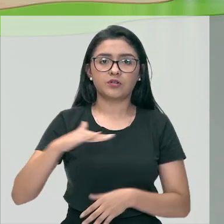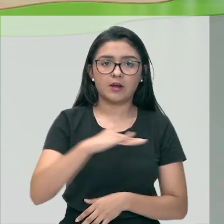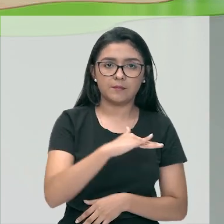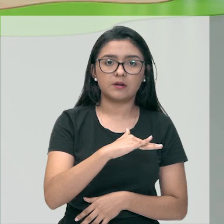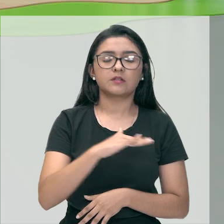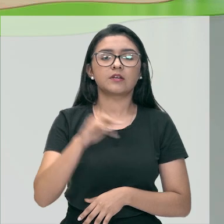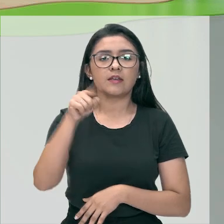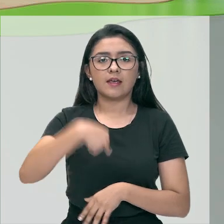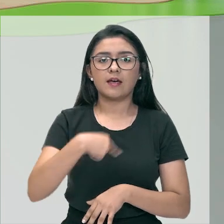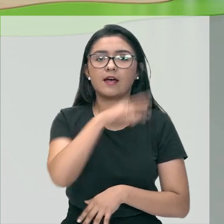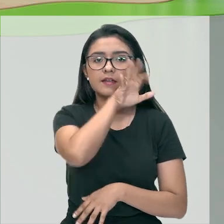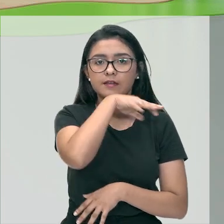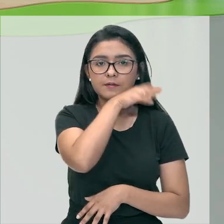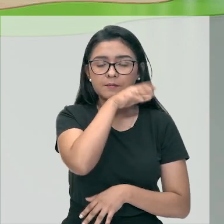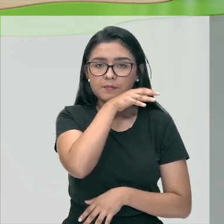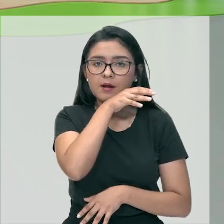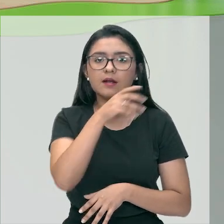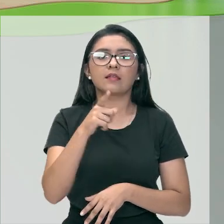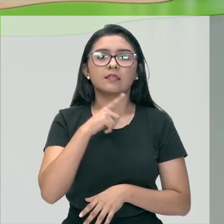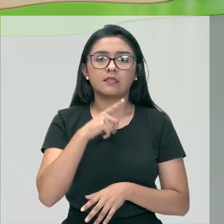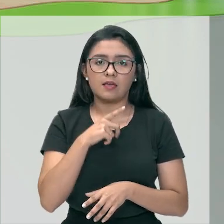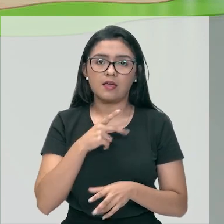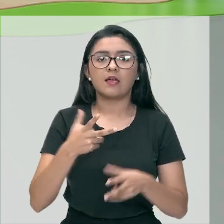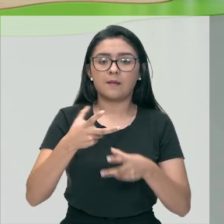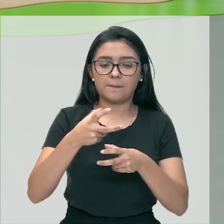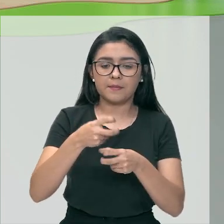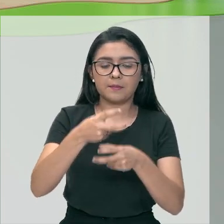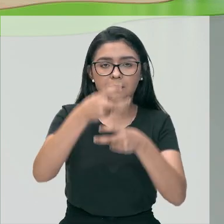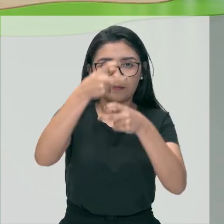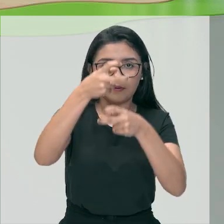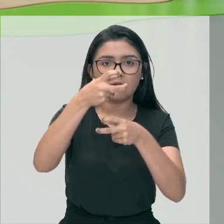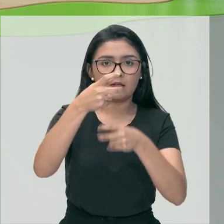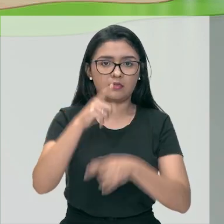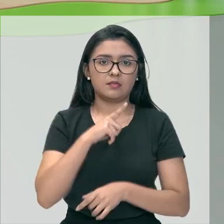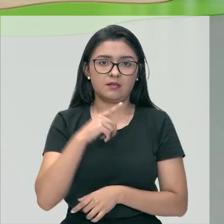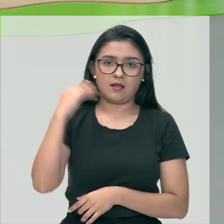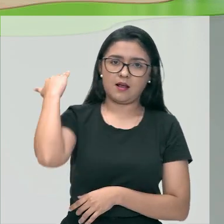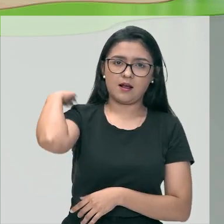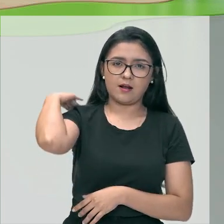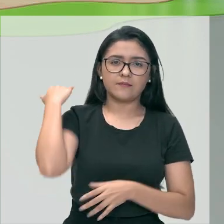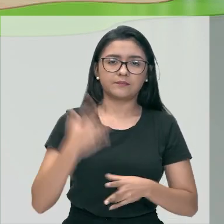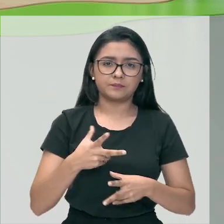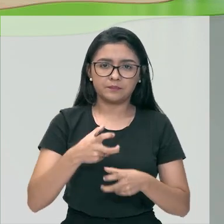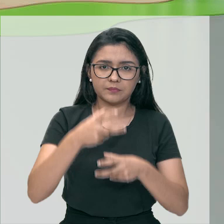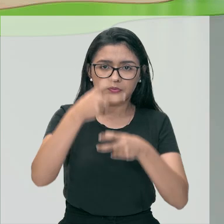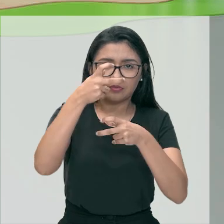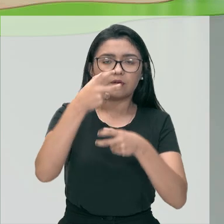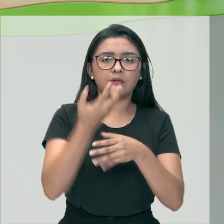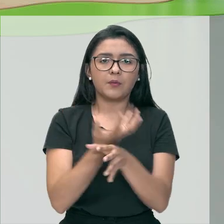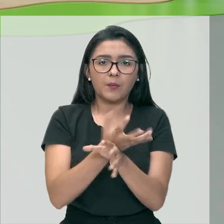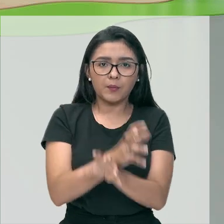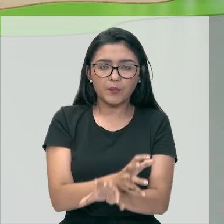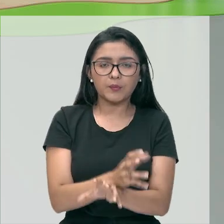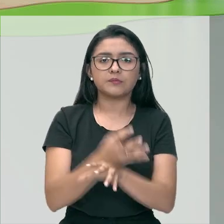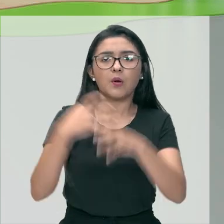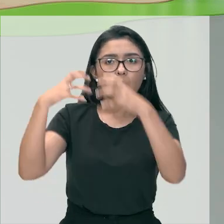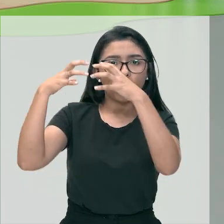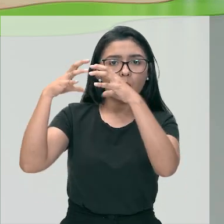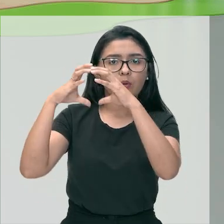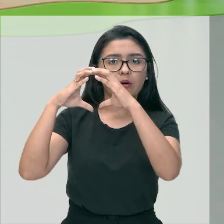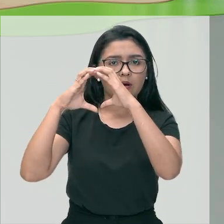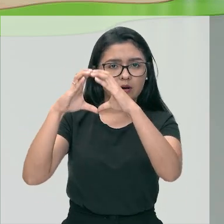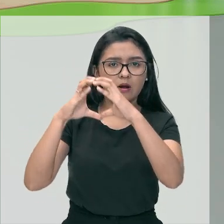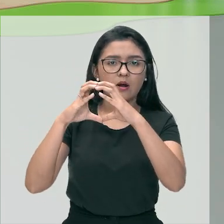dos répteis, que são animais vertebrados, né? Aqueles que possuem ali esqueleto ósseo, coluna vertebral, né? O